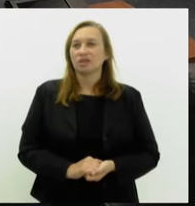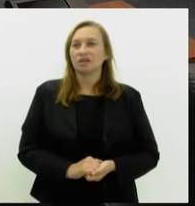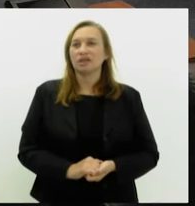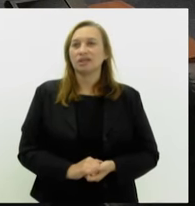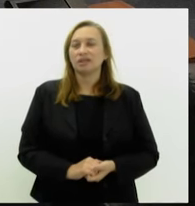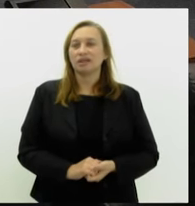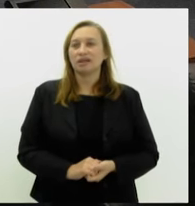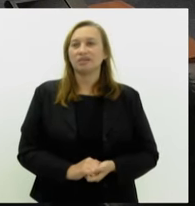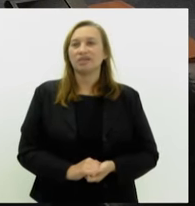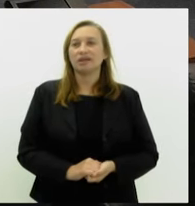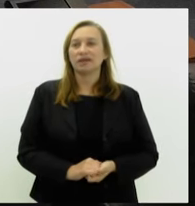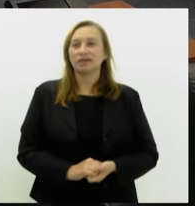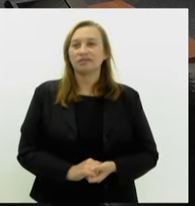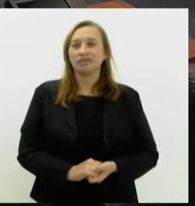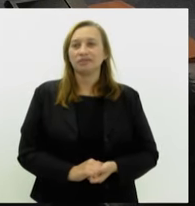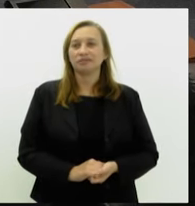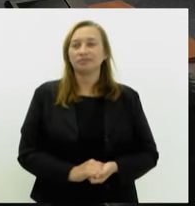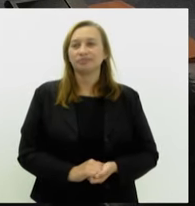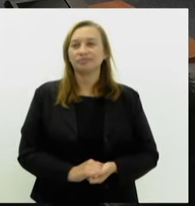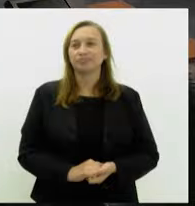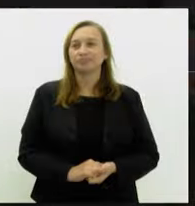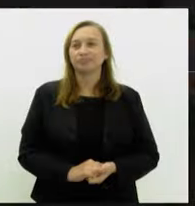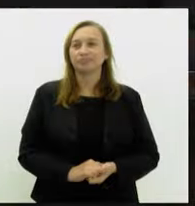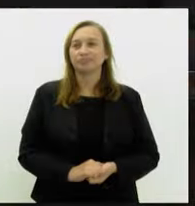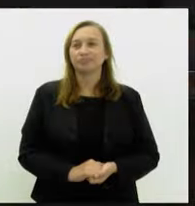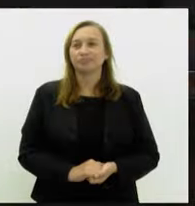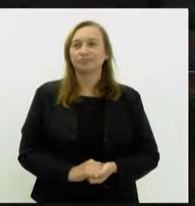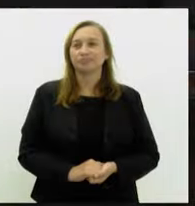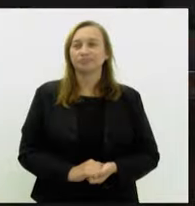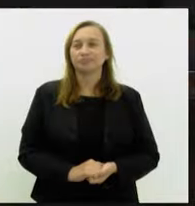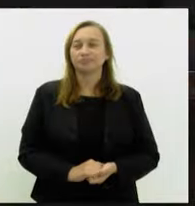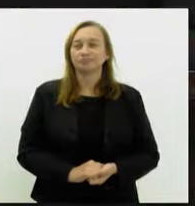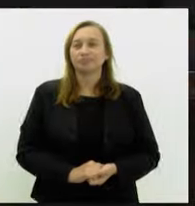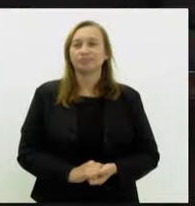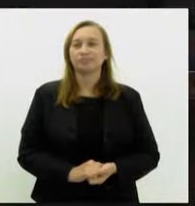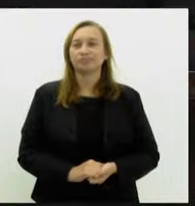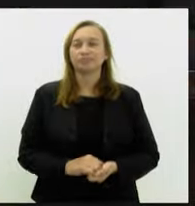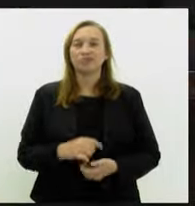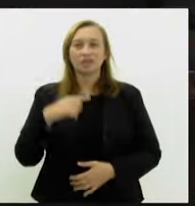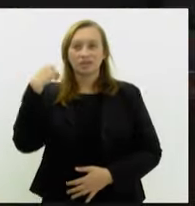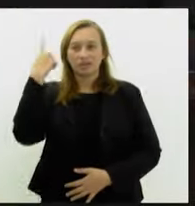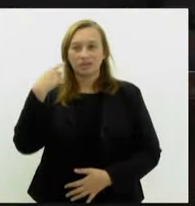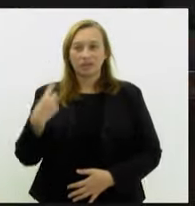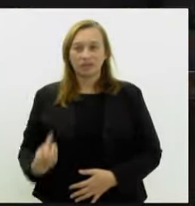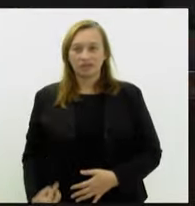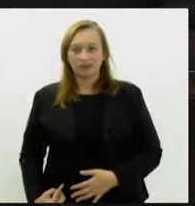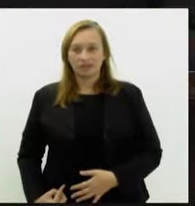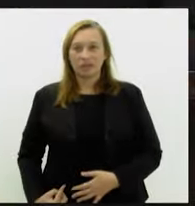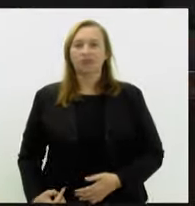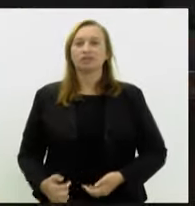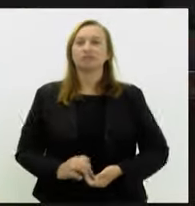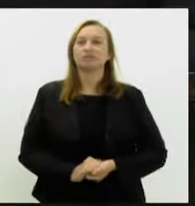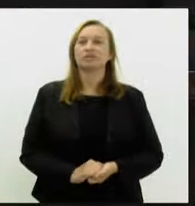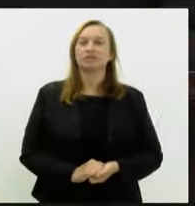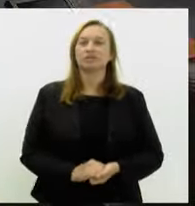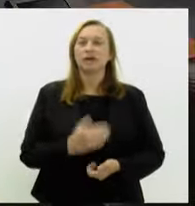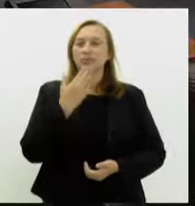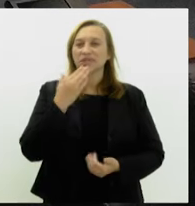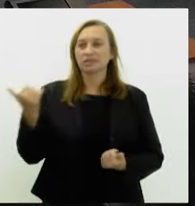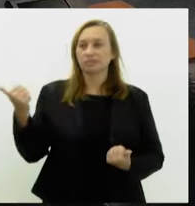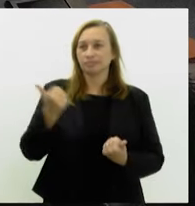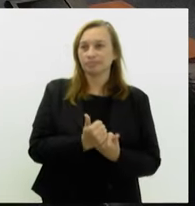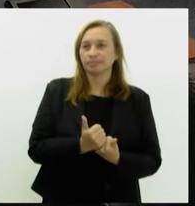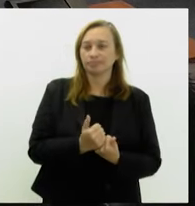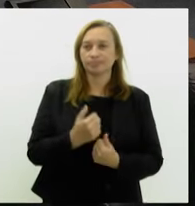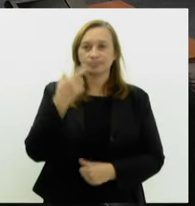Obrigada, nobre deputado Luiz Paulo. Próxima oradora inscrita, deputada Dani Balbi. Peço à deputada Renata Souza que assuma a presidência.